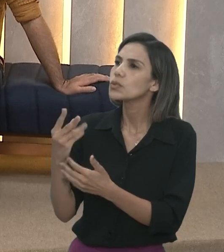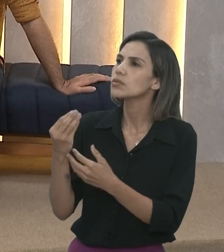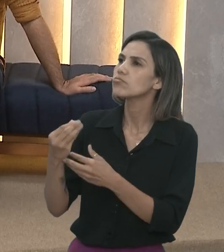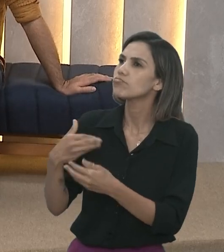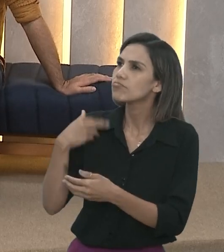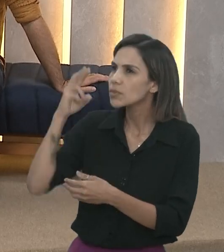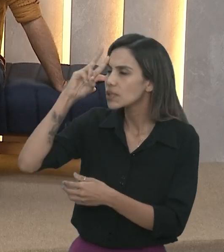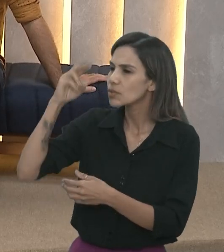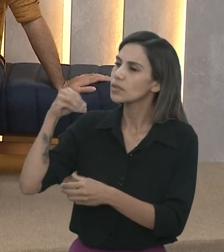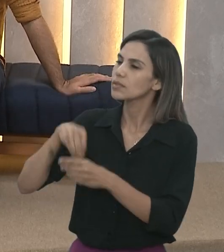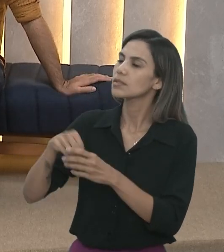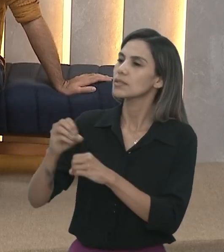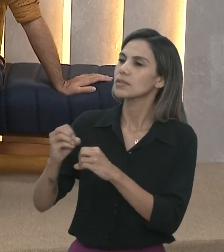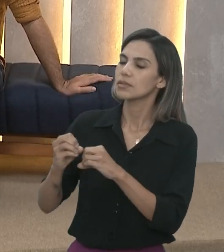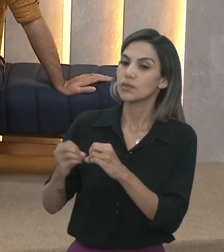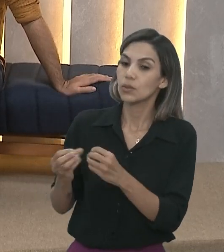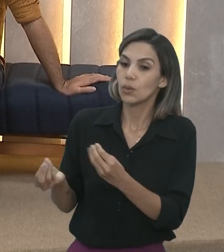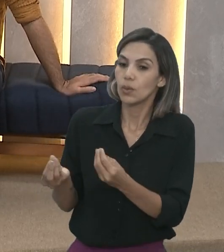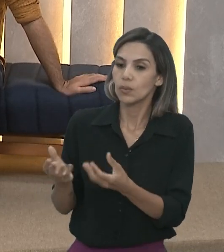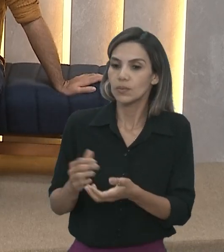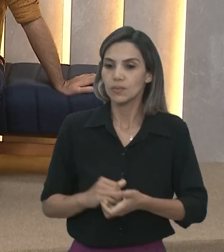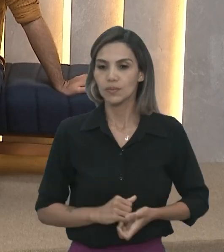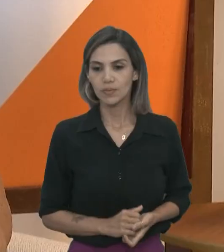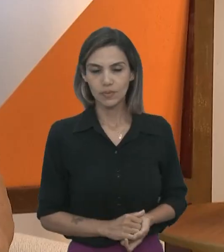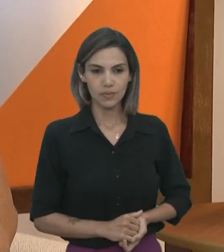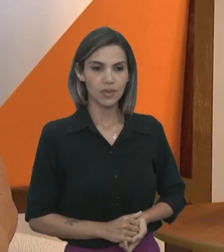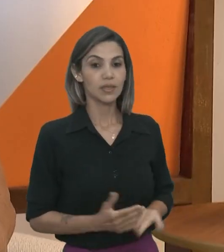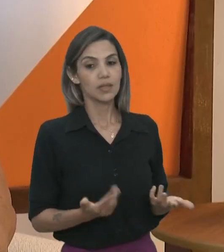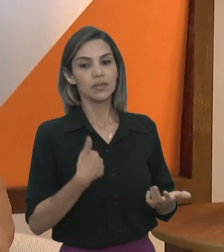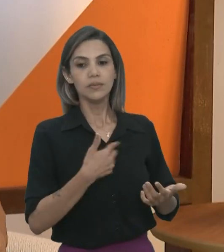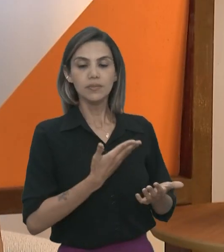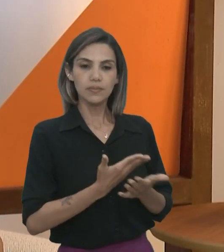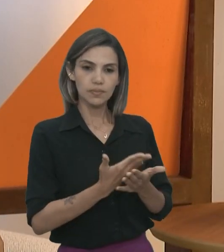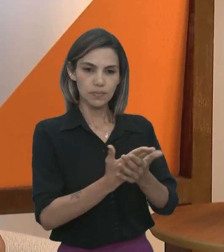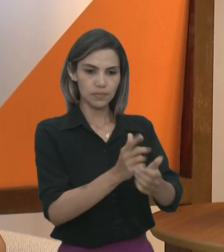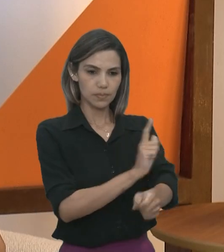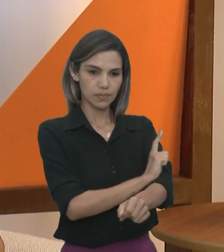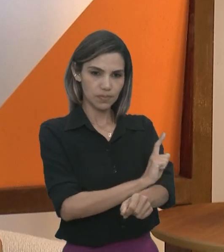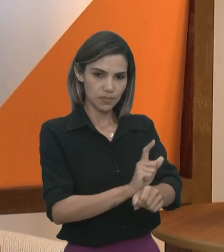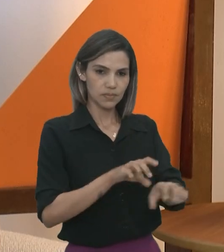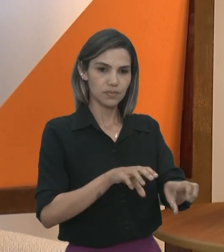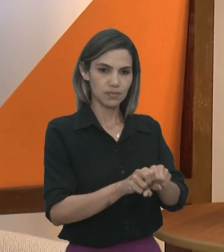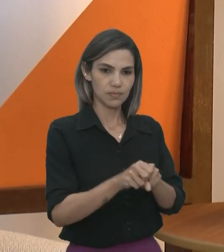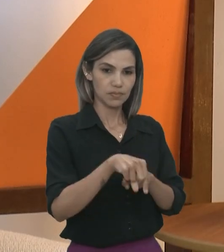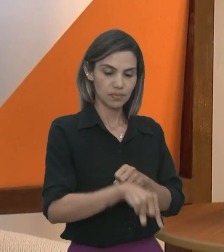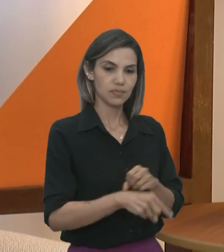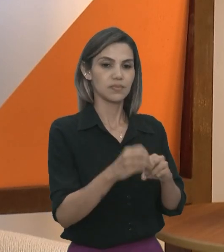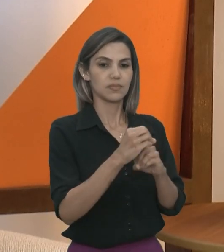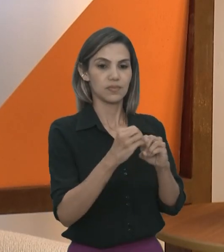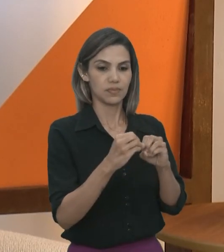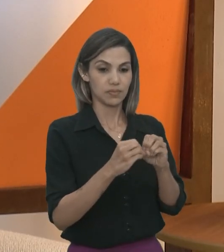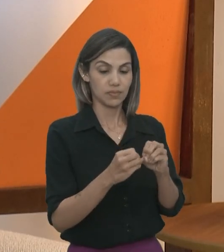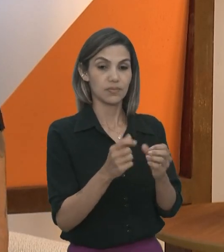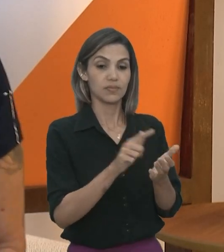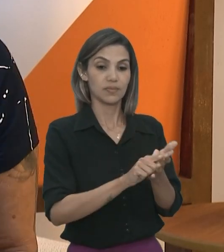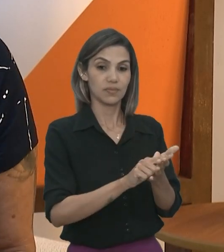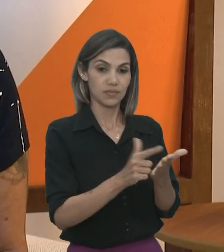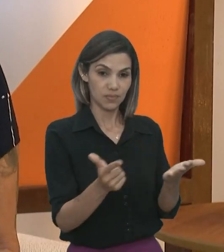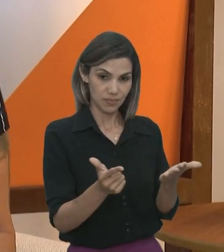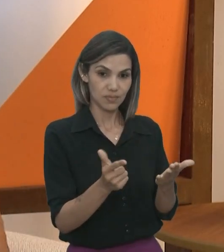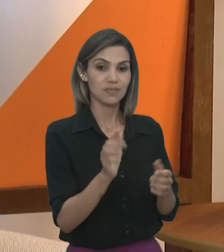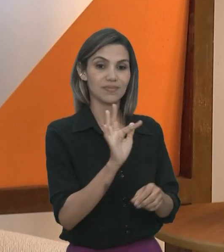UFG? Bom, eu fiz a graduação aqui na UFG em jornalismo. Na faculdade. Começou no jornalismo?